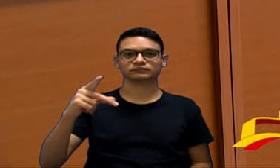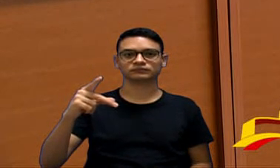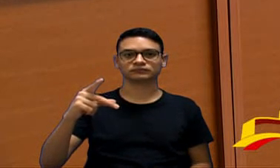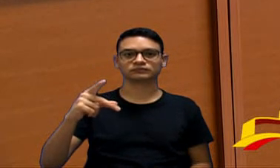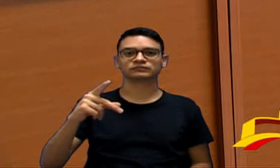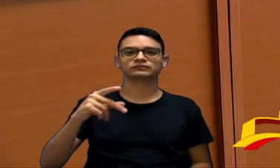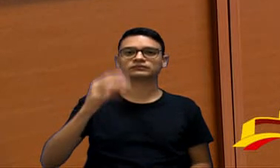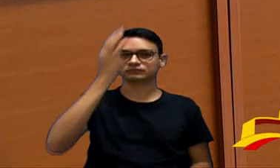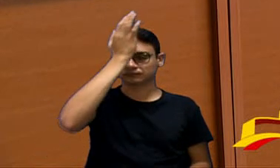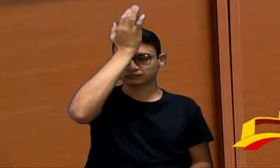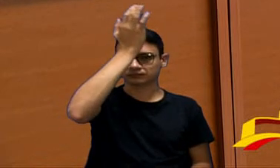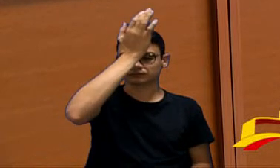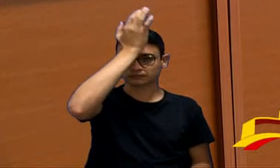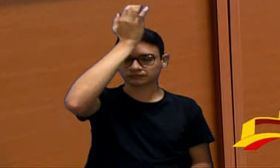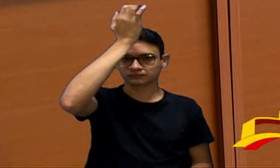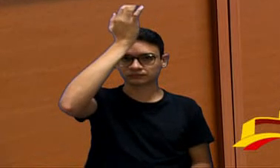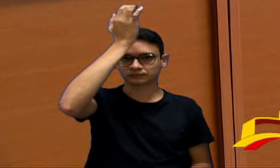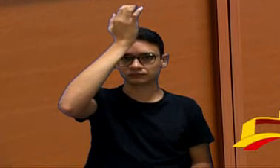Vereador Fábio Simoa.